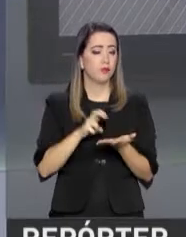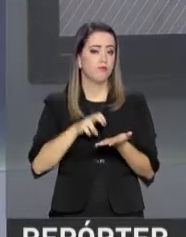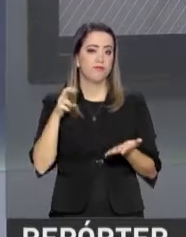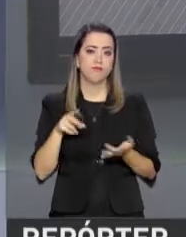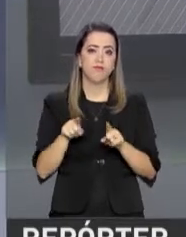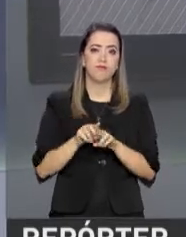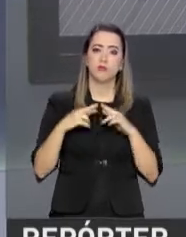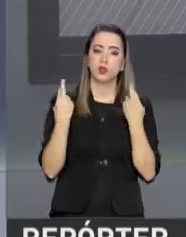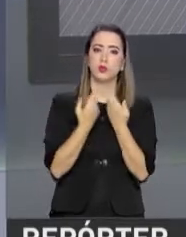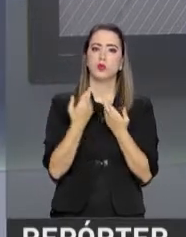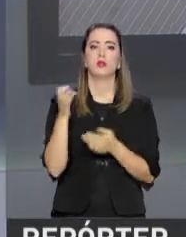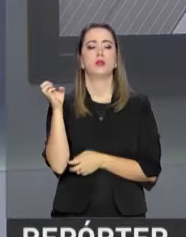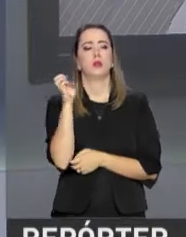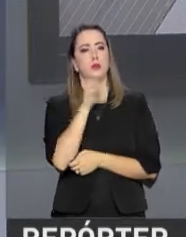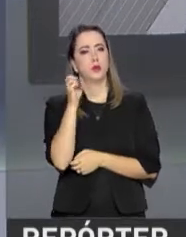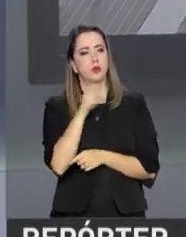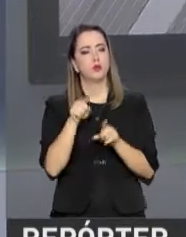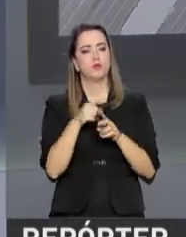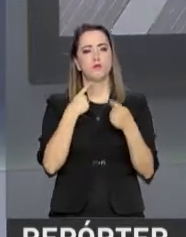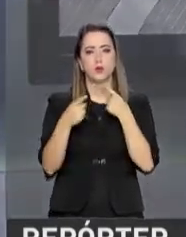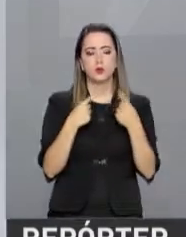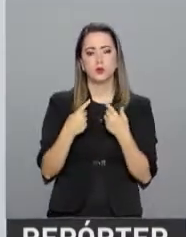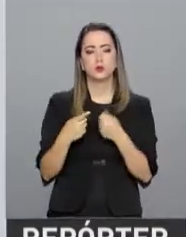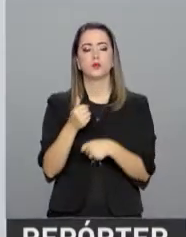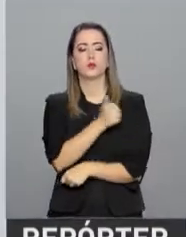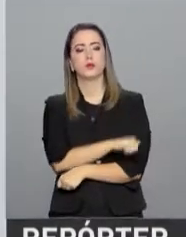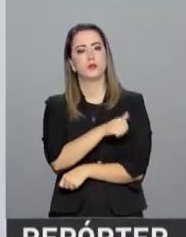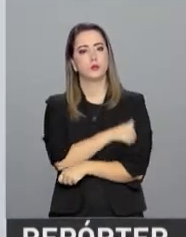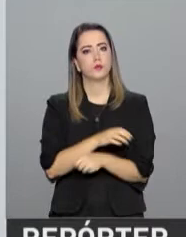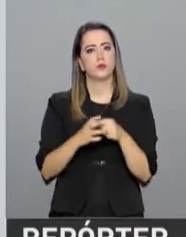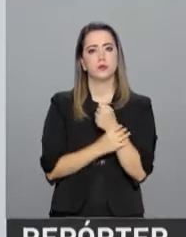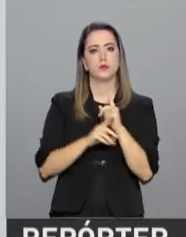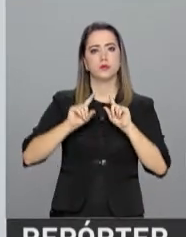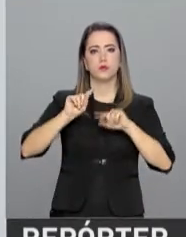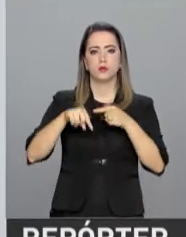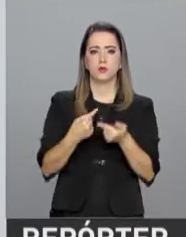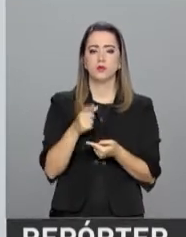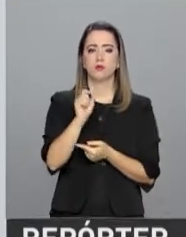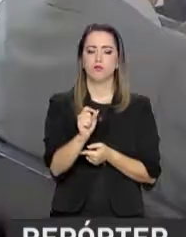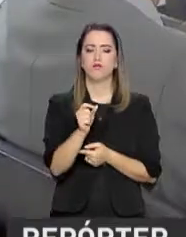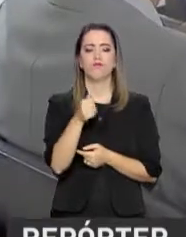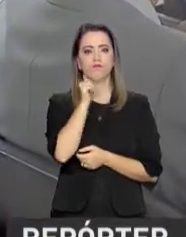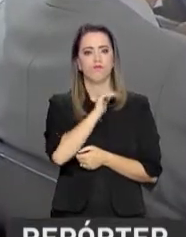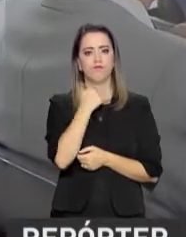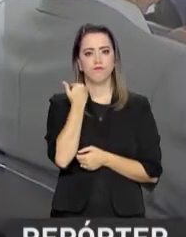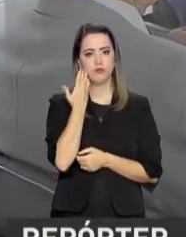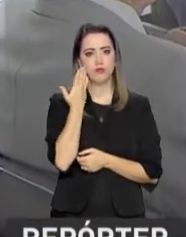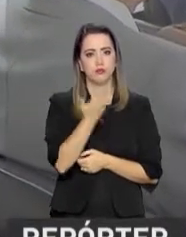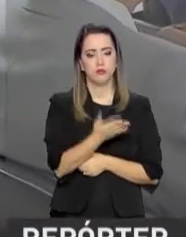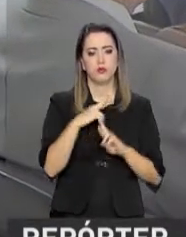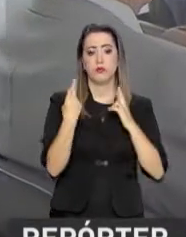feira uma reunião de urgência para discutir a segurança no rio de janeiro após o assassinato da vereadora carioca participaram da reunião